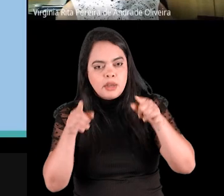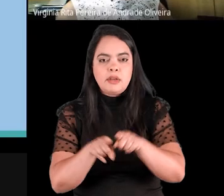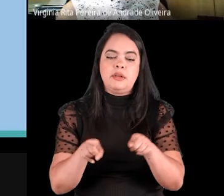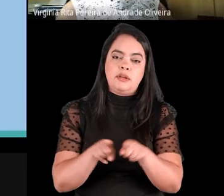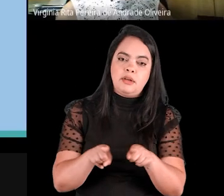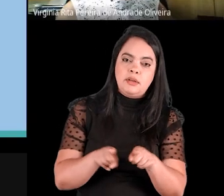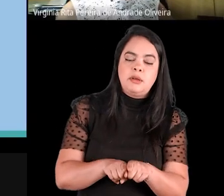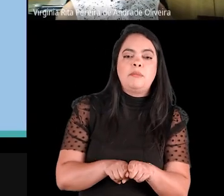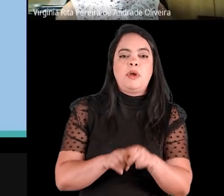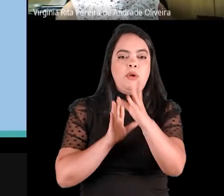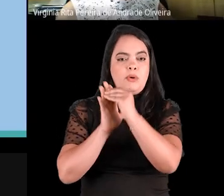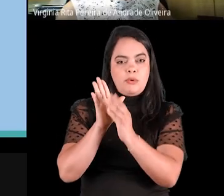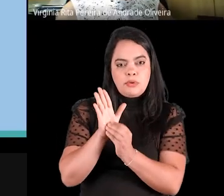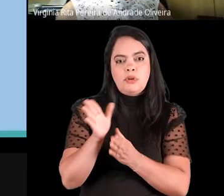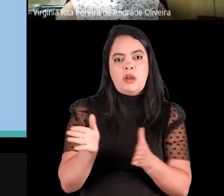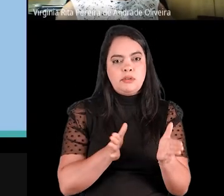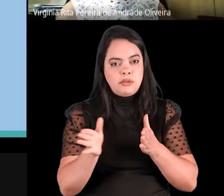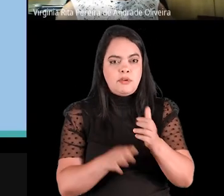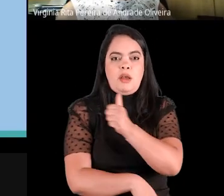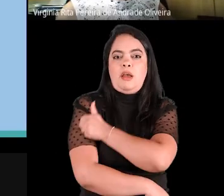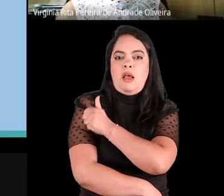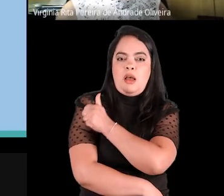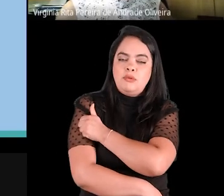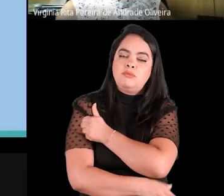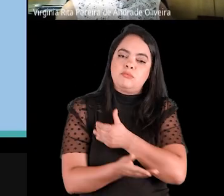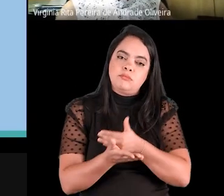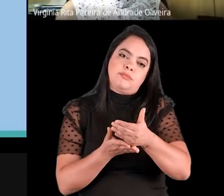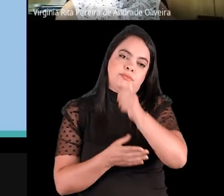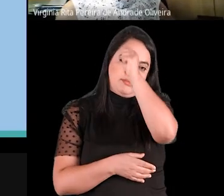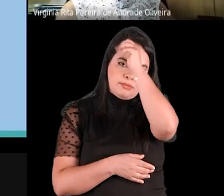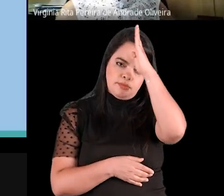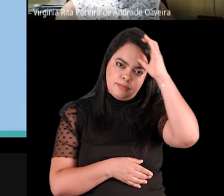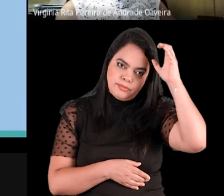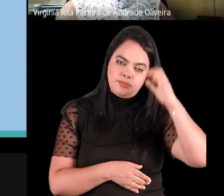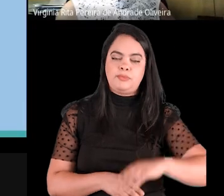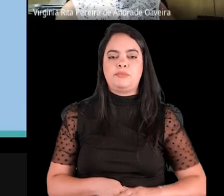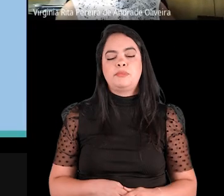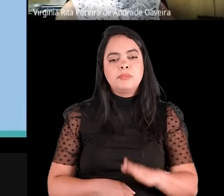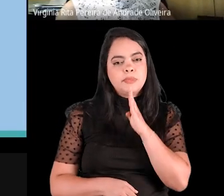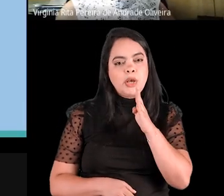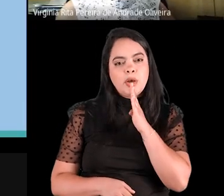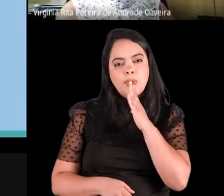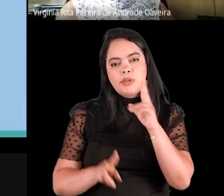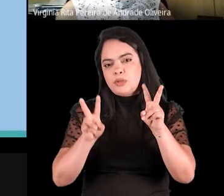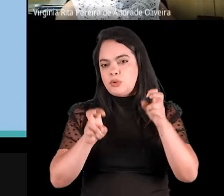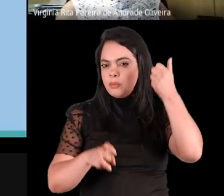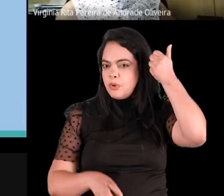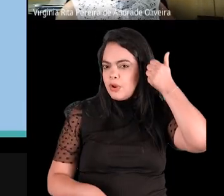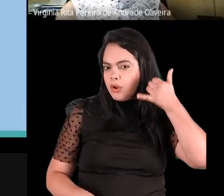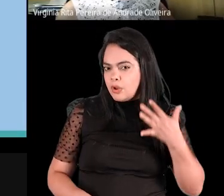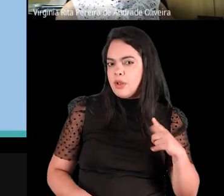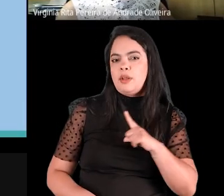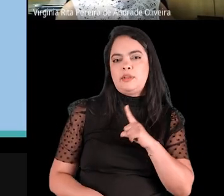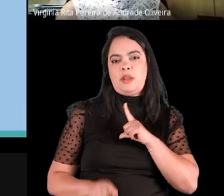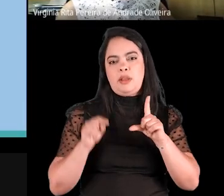estudantes que ainda estejam em processo de alfabetização. Para conhecer um pouco sobre a audiodescrição, a gente tem o link aí, né,